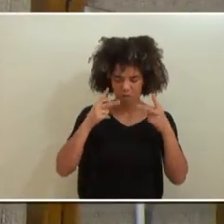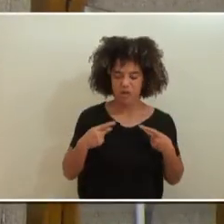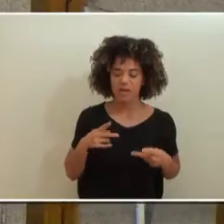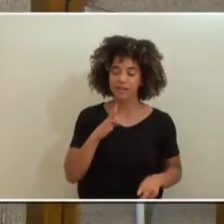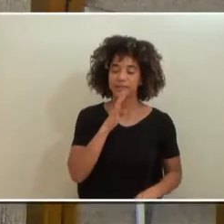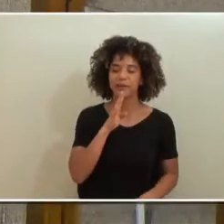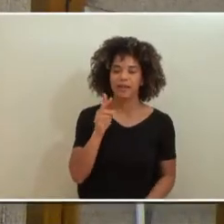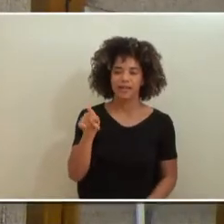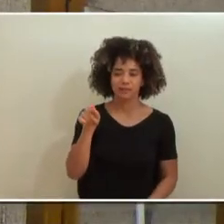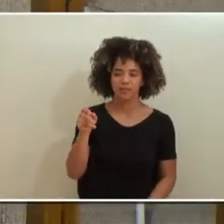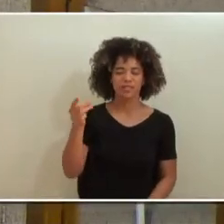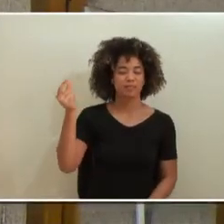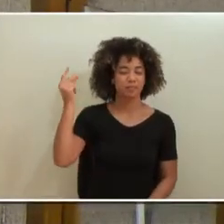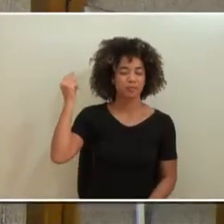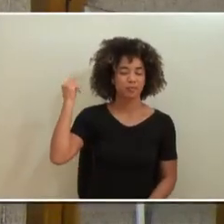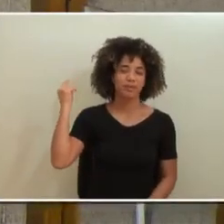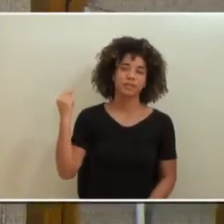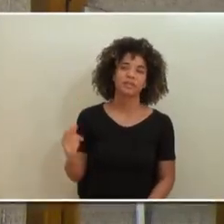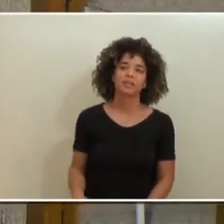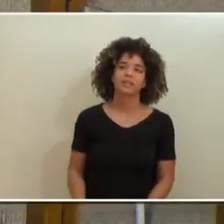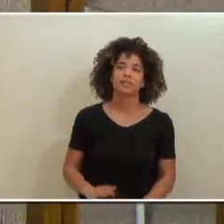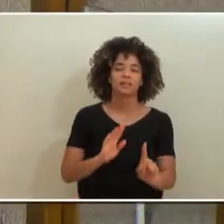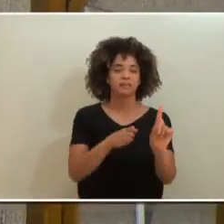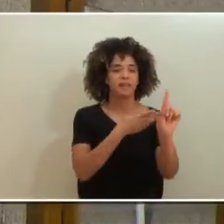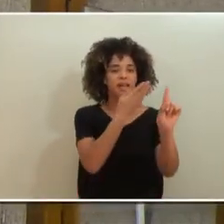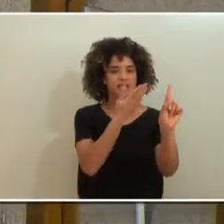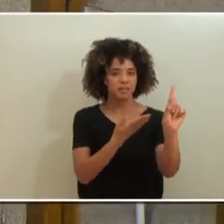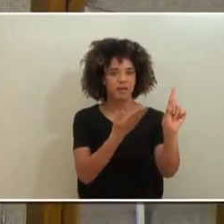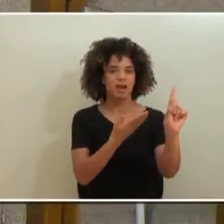você é mais do que justa.